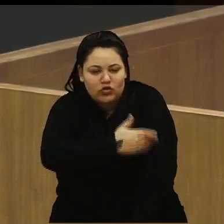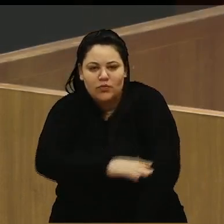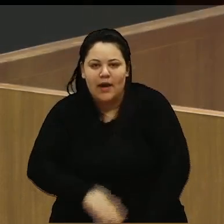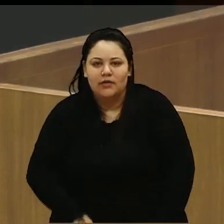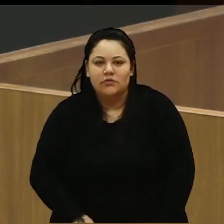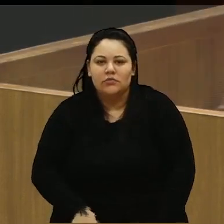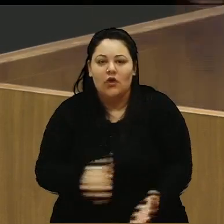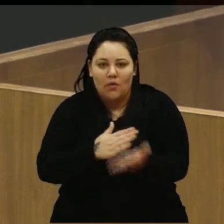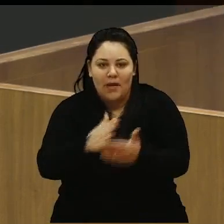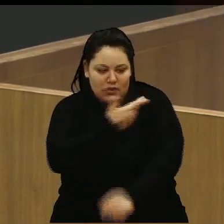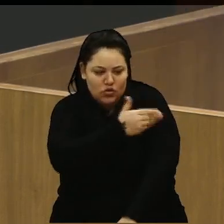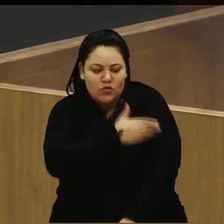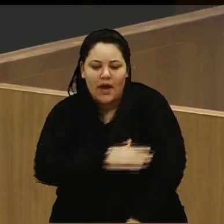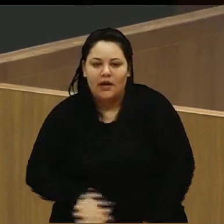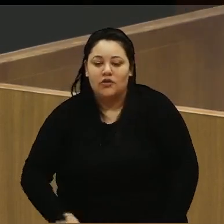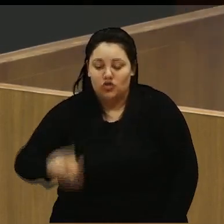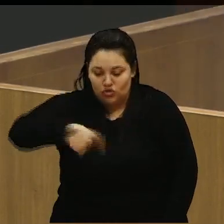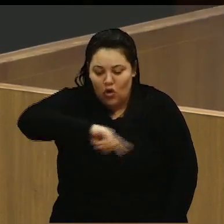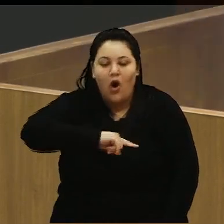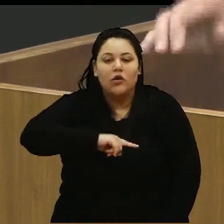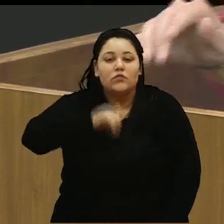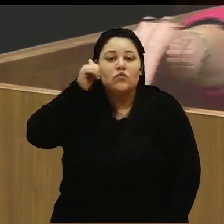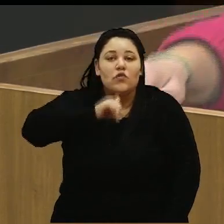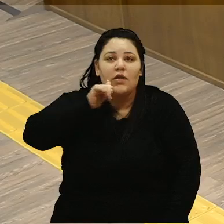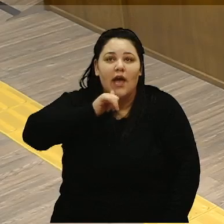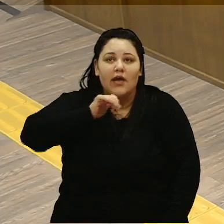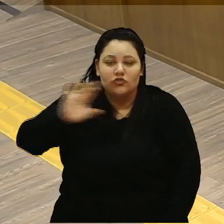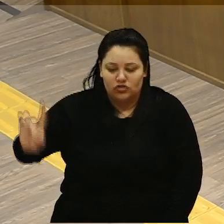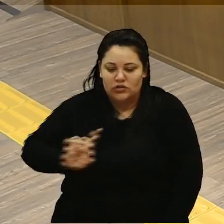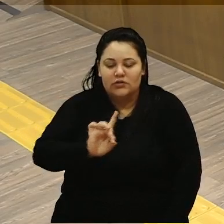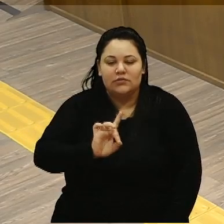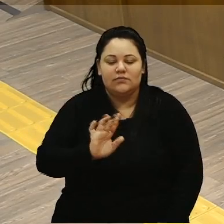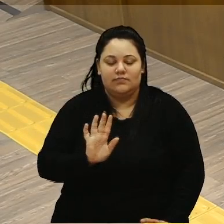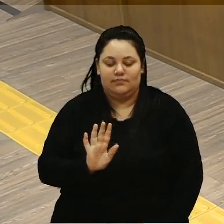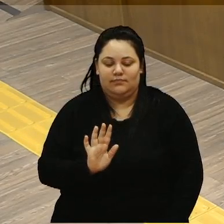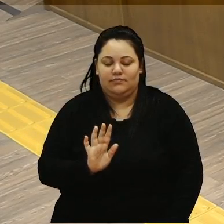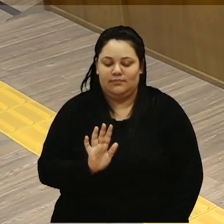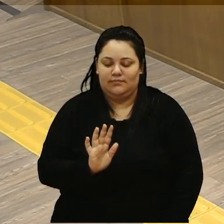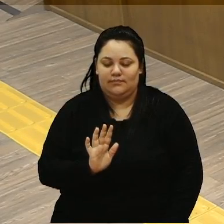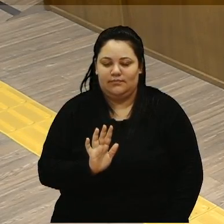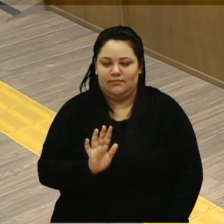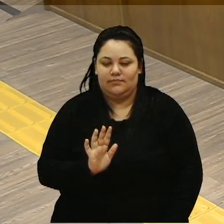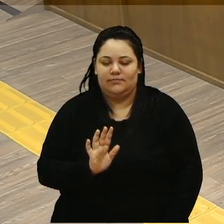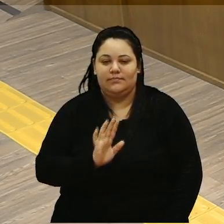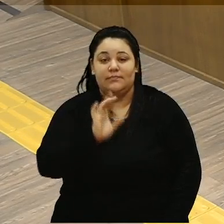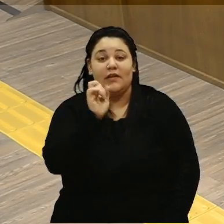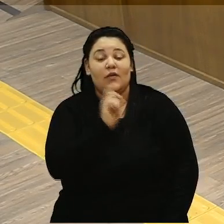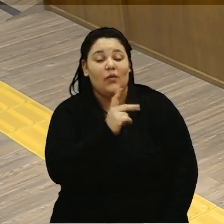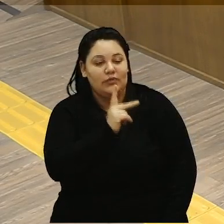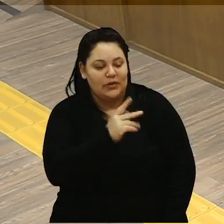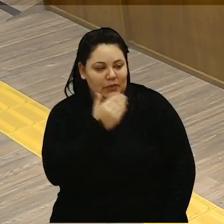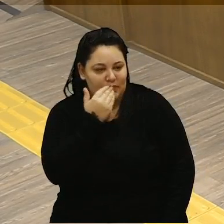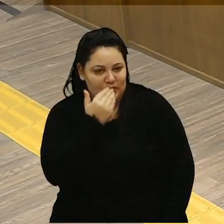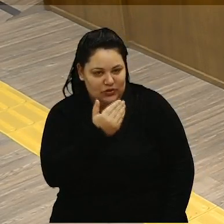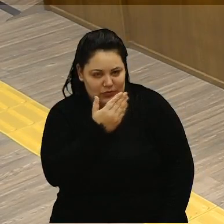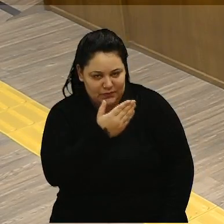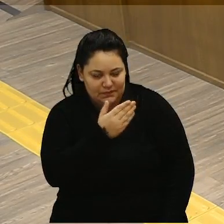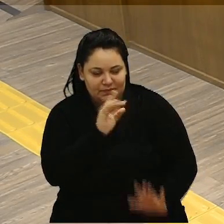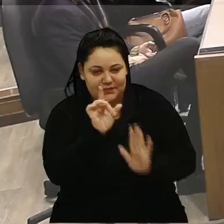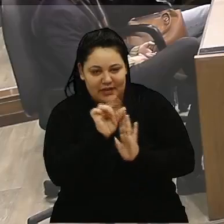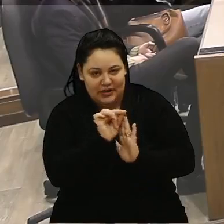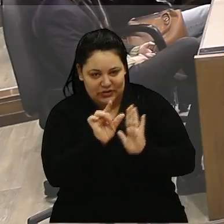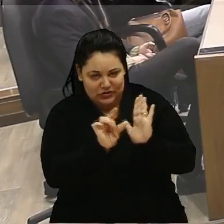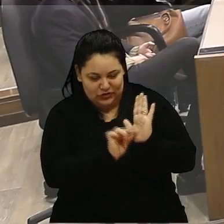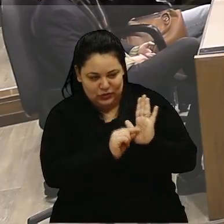acostumem. Questão de ordem, senhor presidente. Nós, mulheres, viemos para ficar. Artigo 209. Só um minutinho, vereador Andressa. Pois não, qual o seu pedido,